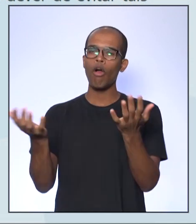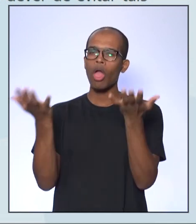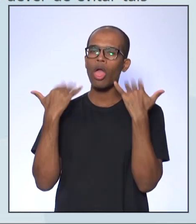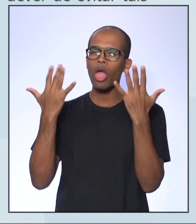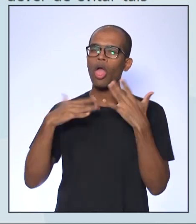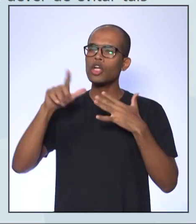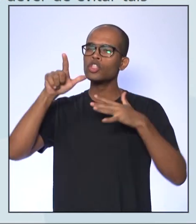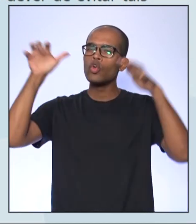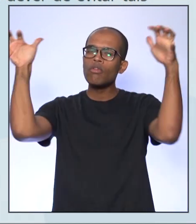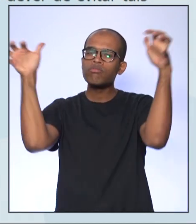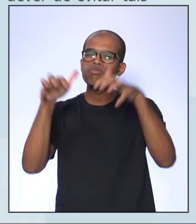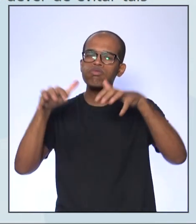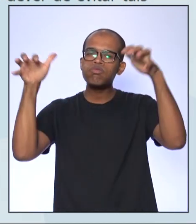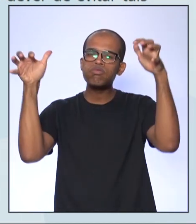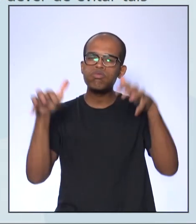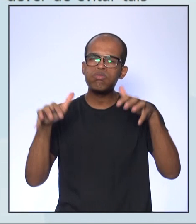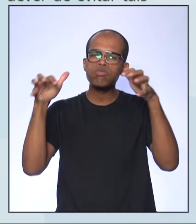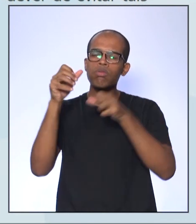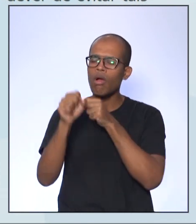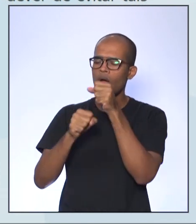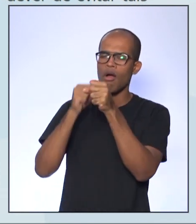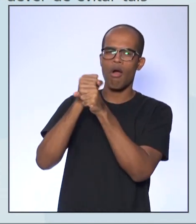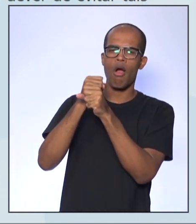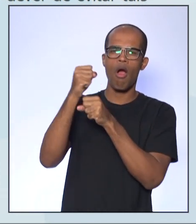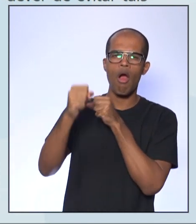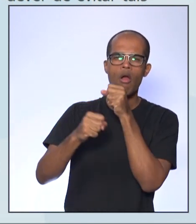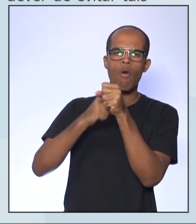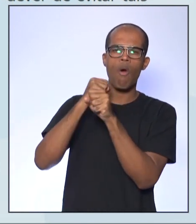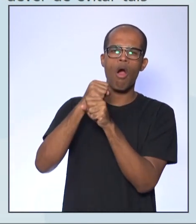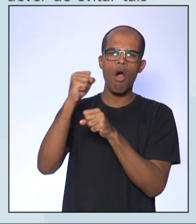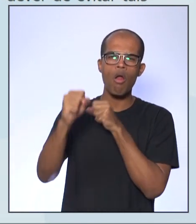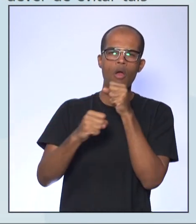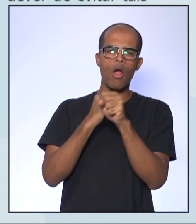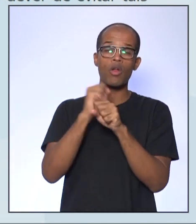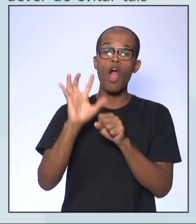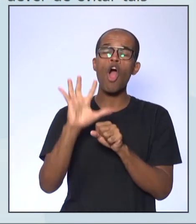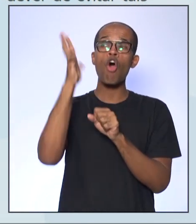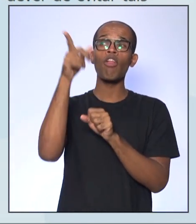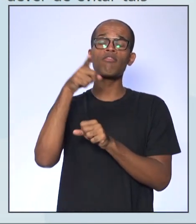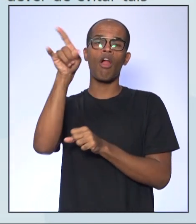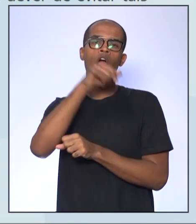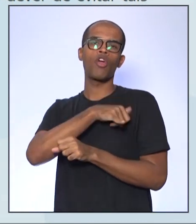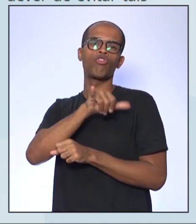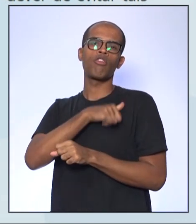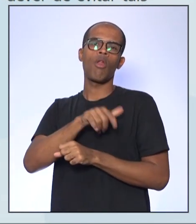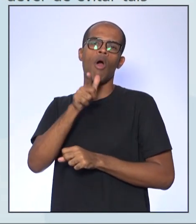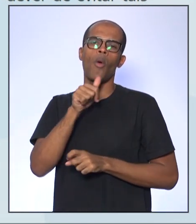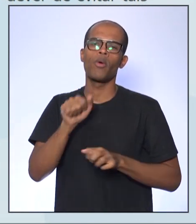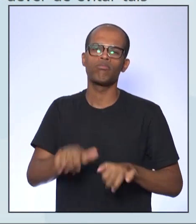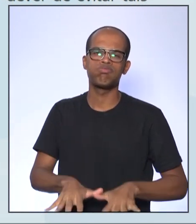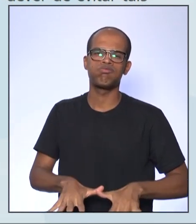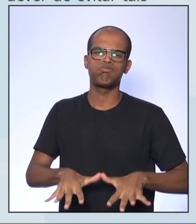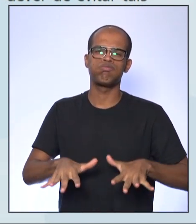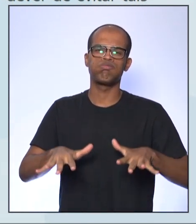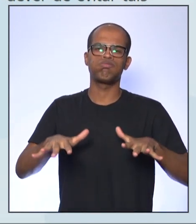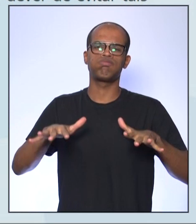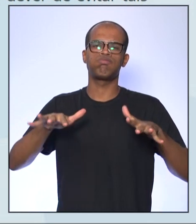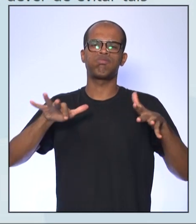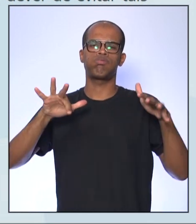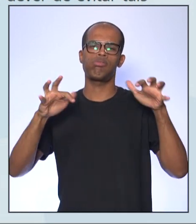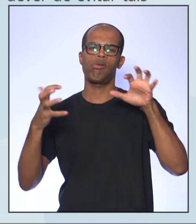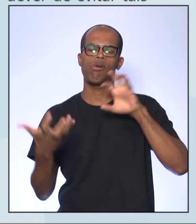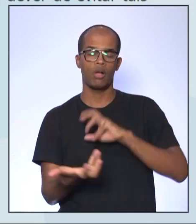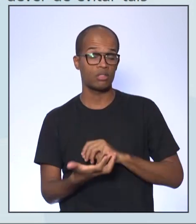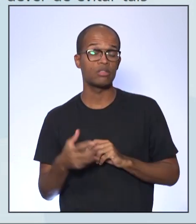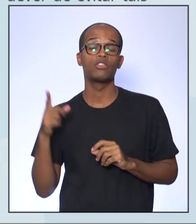chuvaradas de verão, quase todos os anos, causam no nosso Rio de Janeiro inundações desastrosas.